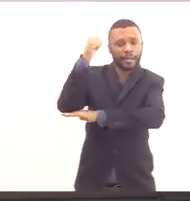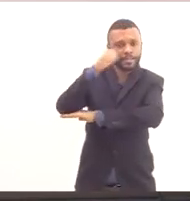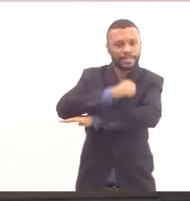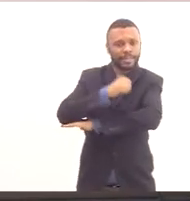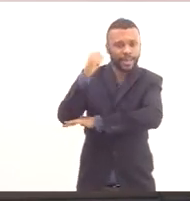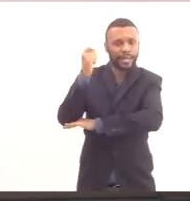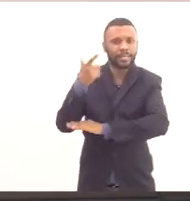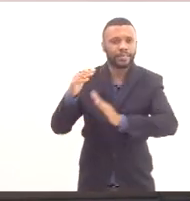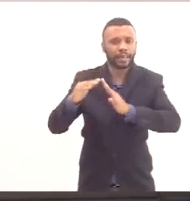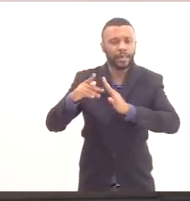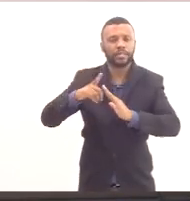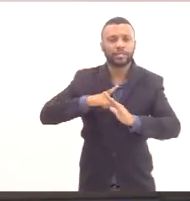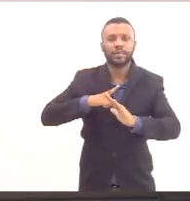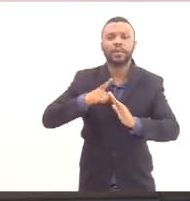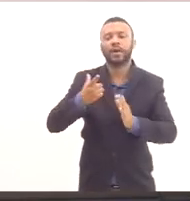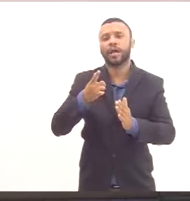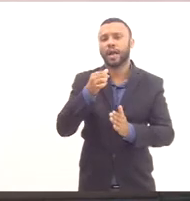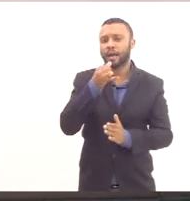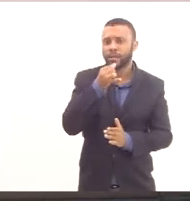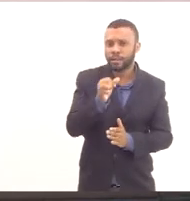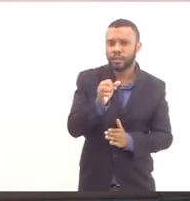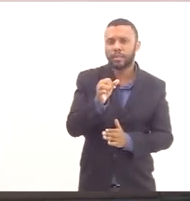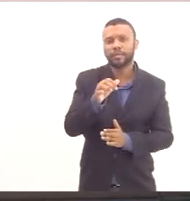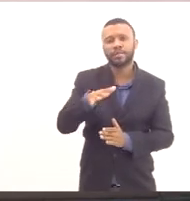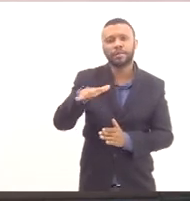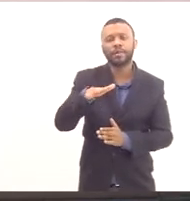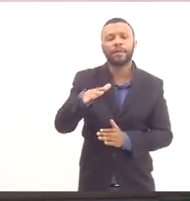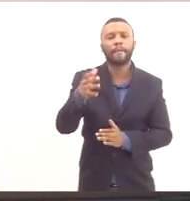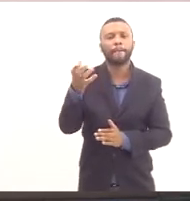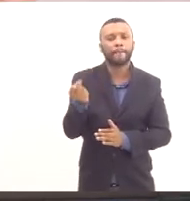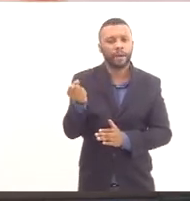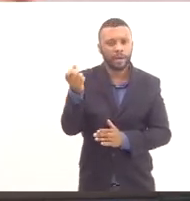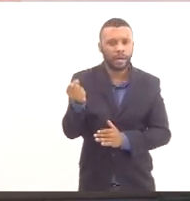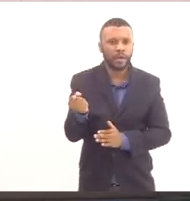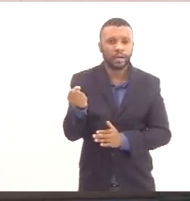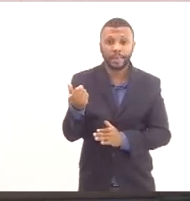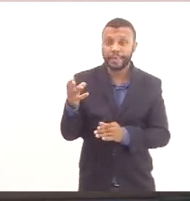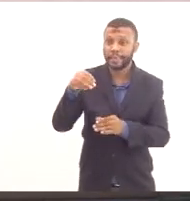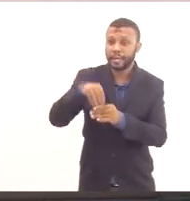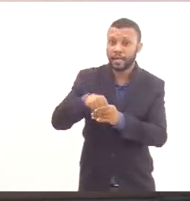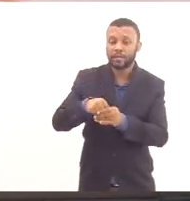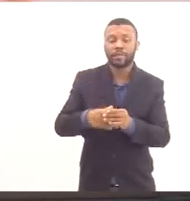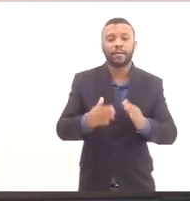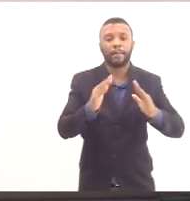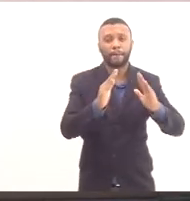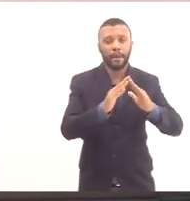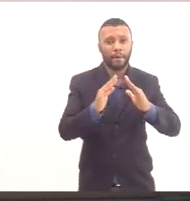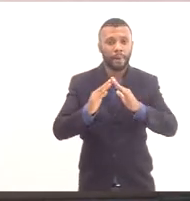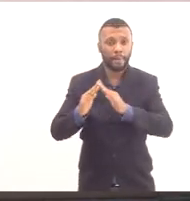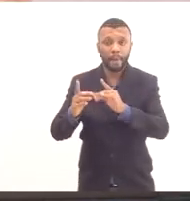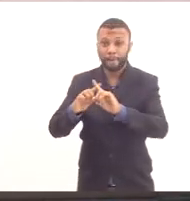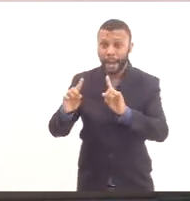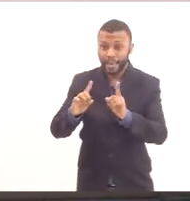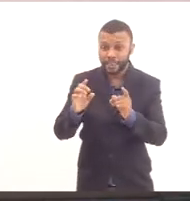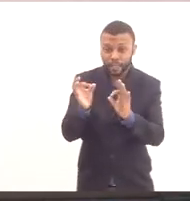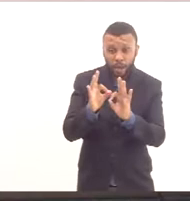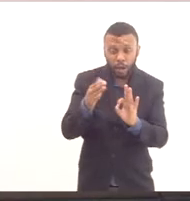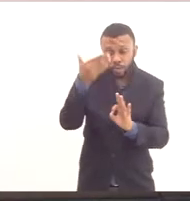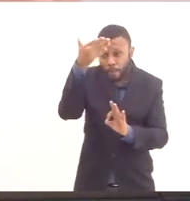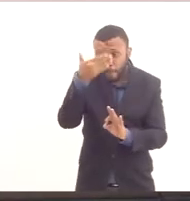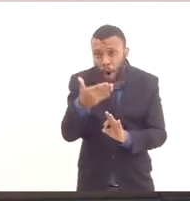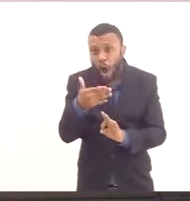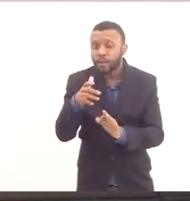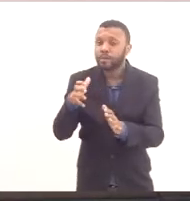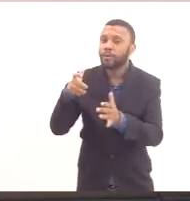havia eletrodomésticos de Linha Branca nessas unidades mas não tem nenhuma nenhum demonstrativo de aquisição